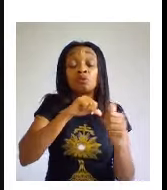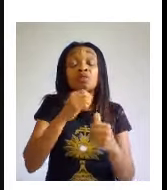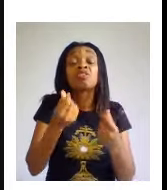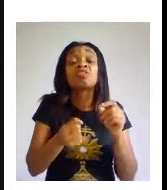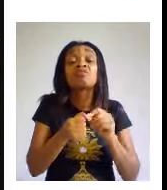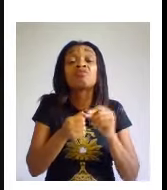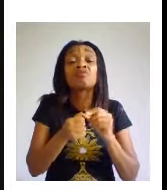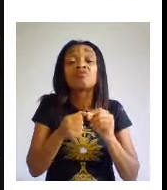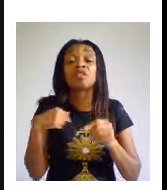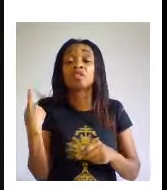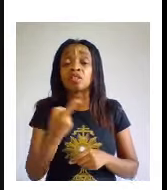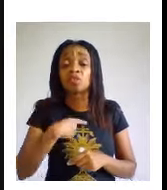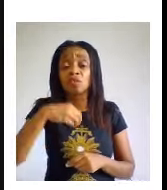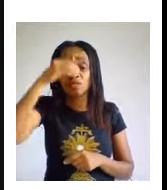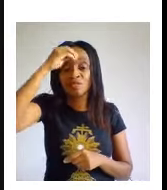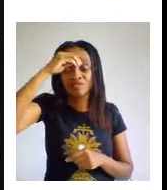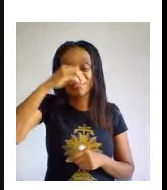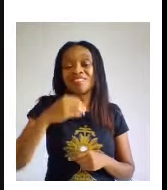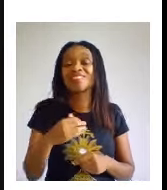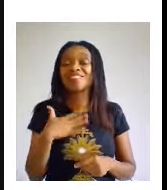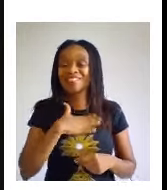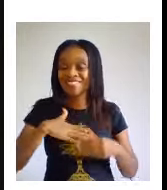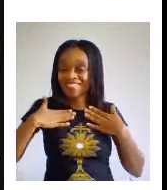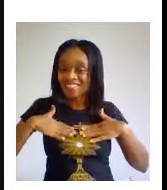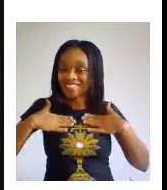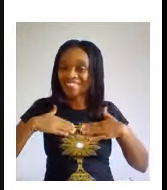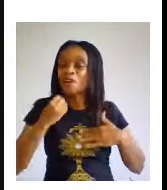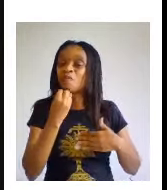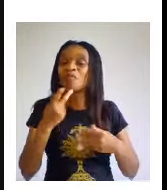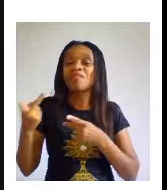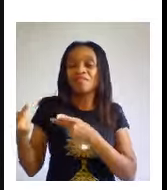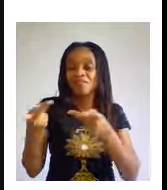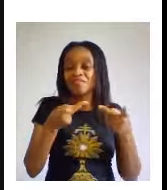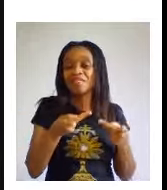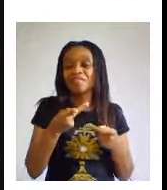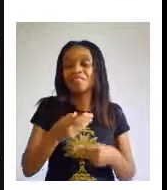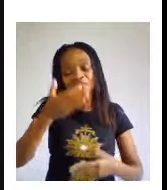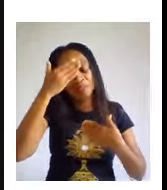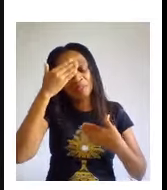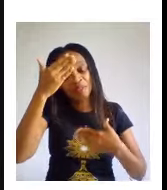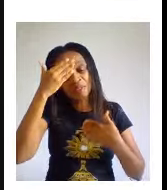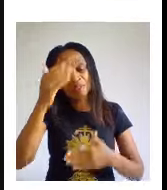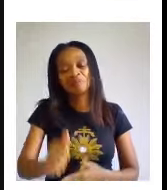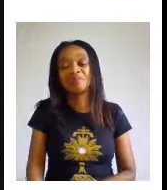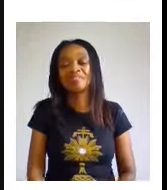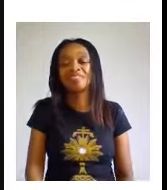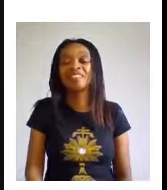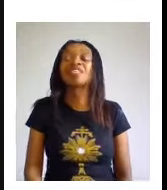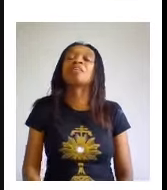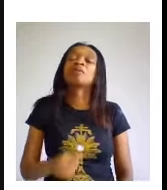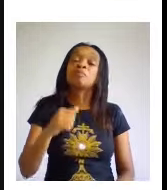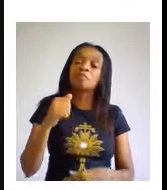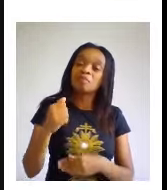torna vulneráveis. Muito prazer, Dr. Lincoln. Seja bem-vindo. Muito obrigado, Tânia, pela apresentação